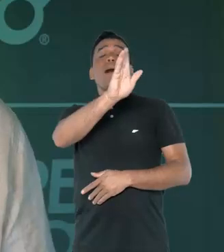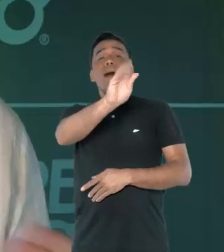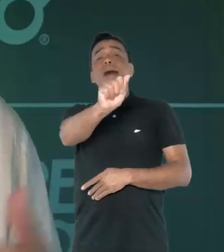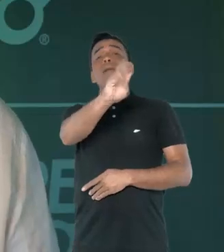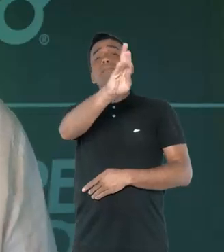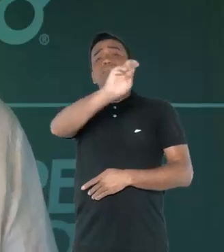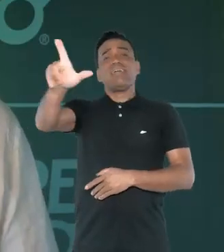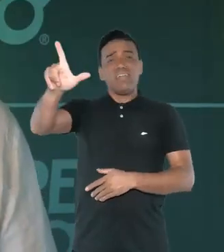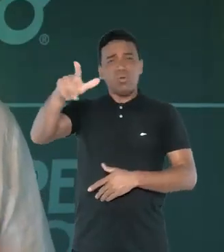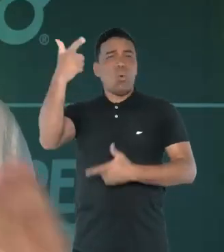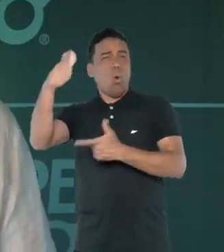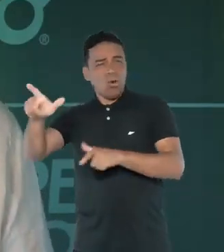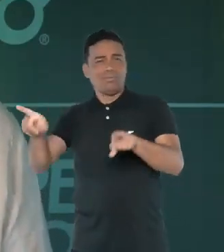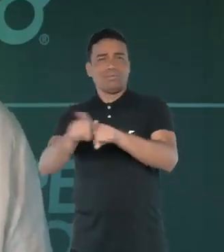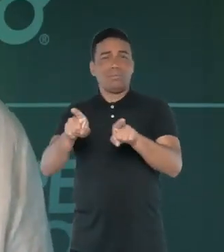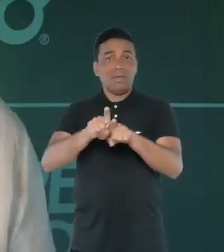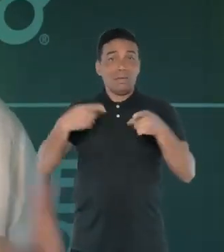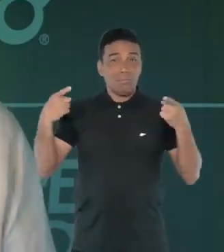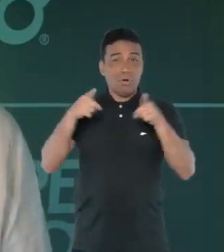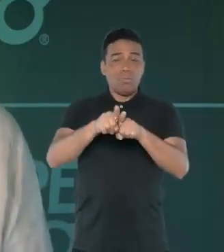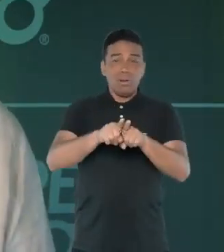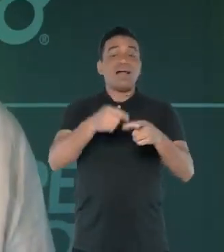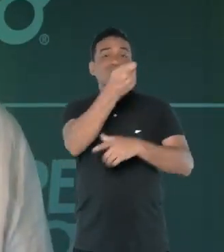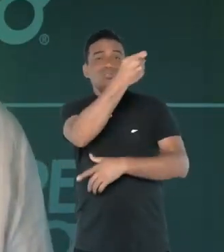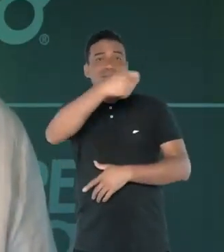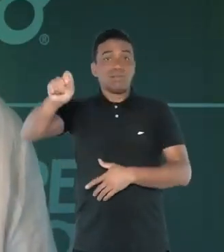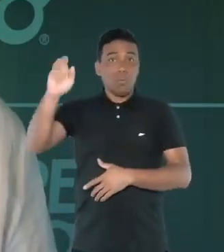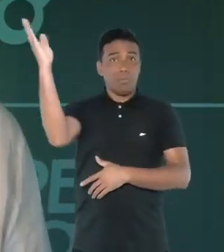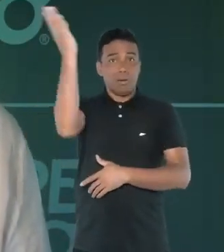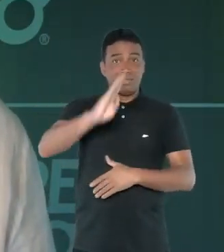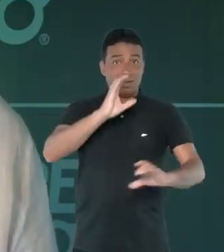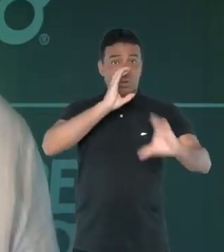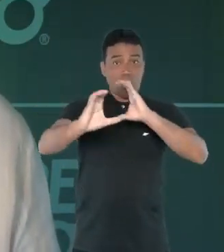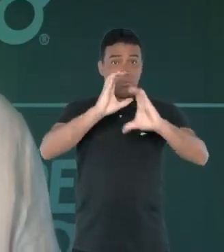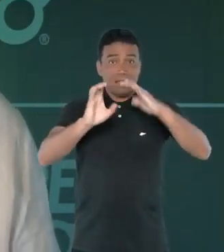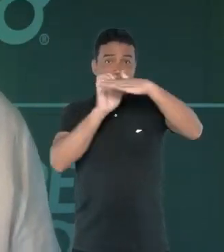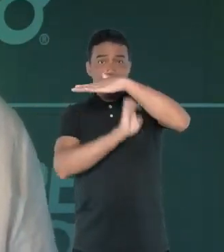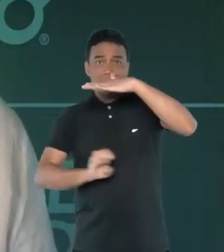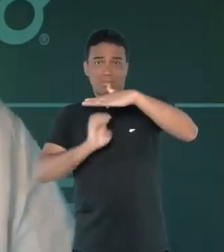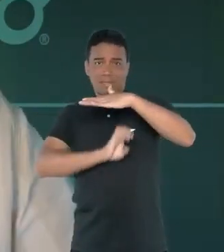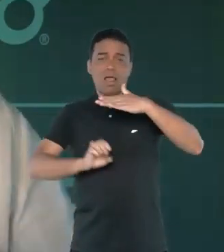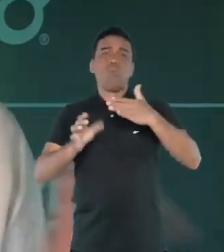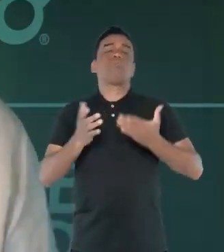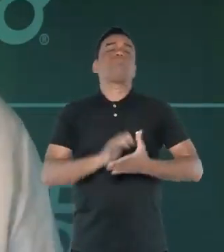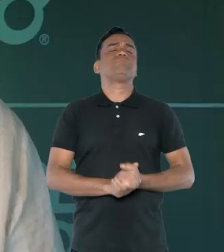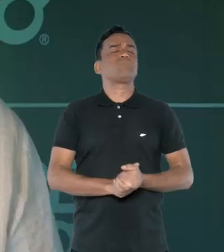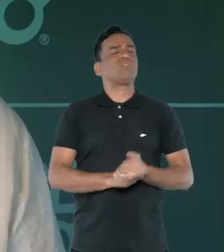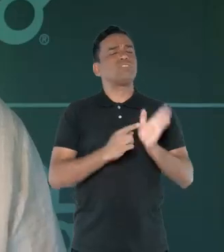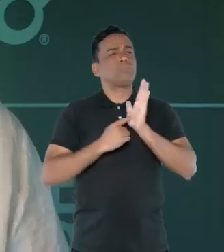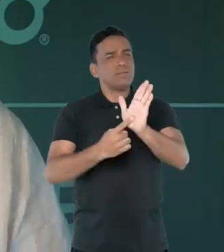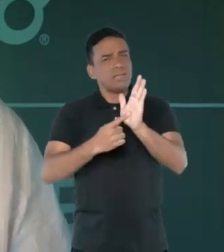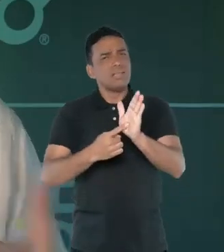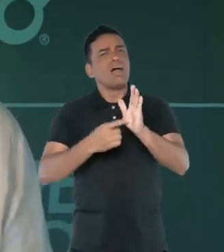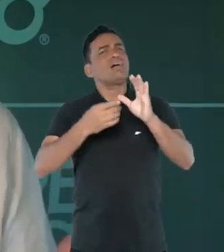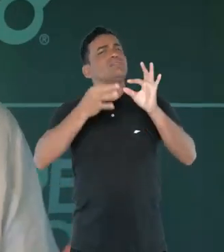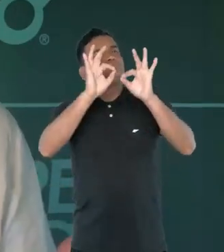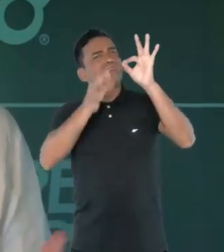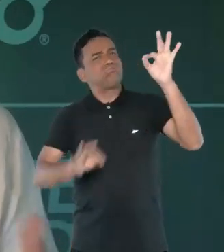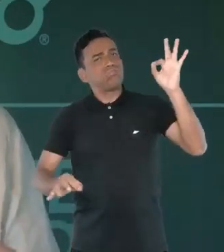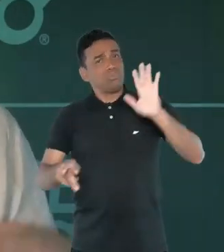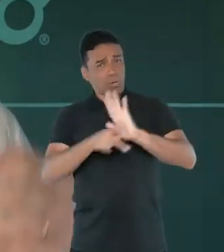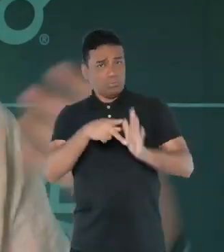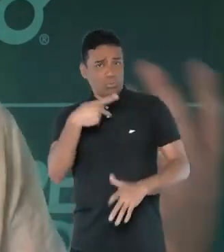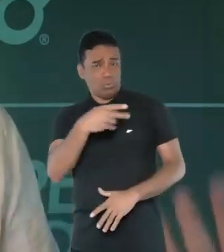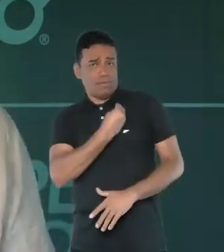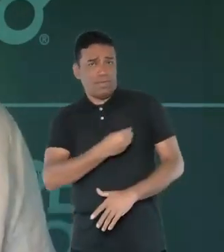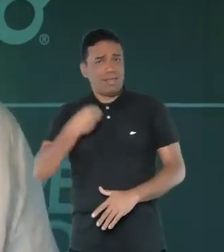Atualmente, você é diretor executivo da ABERJ, Associação Brasileira de Comunicação Empresarial. Eu queria que você se apresentasse mais um pouquinho e falasse